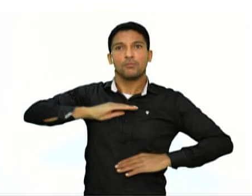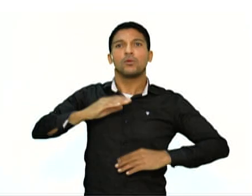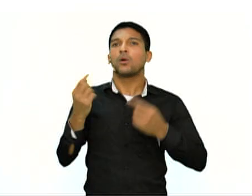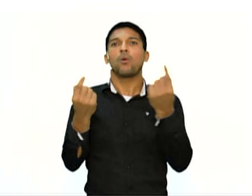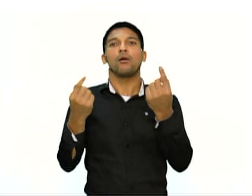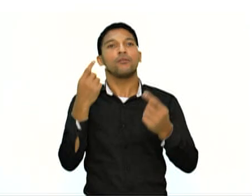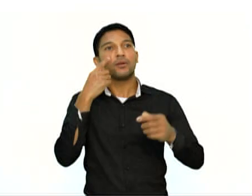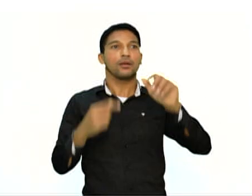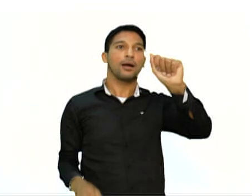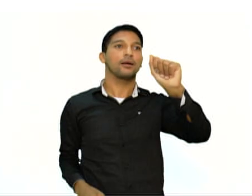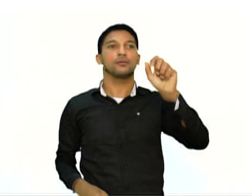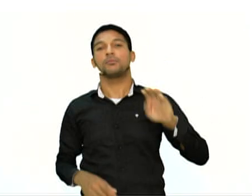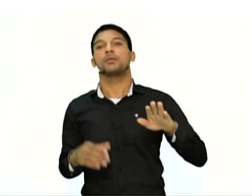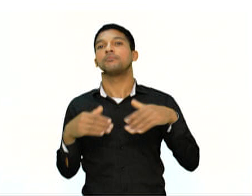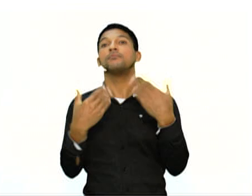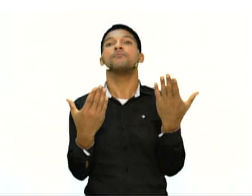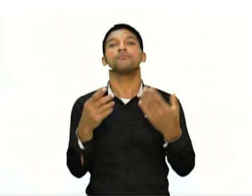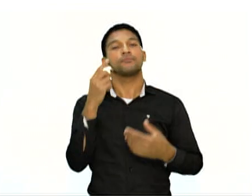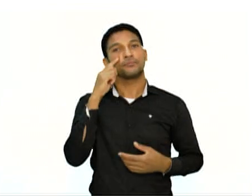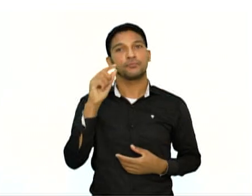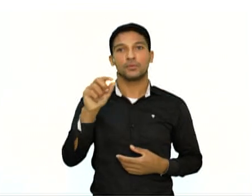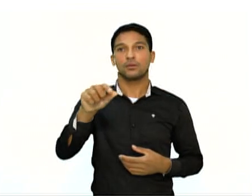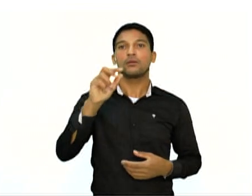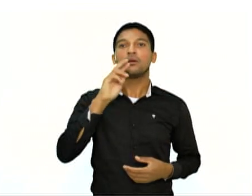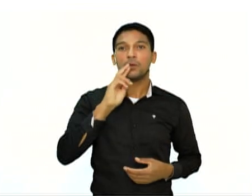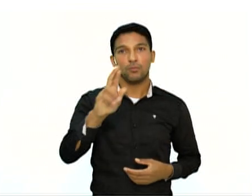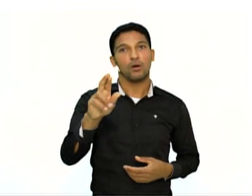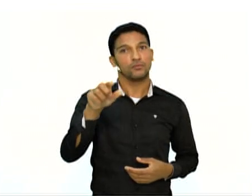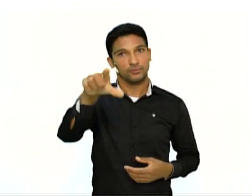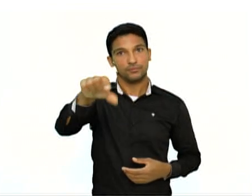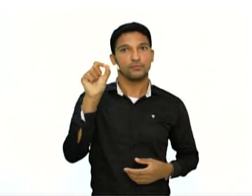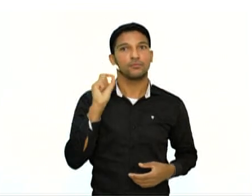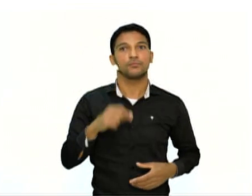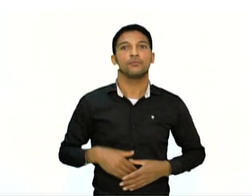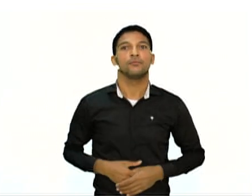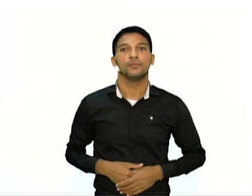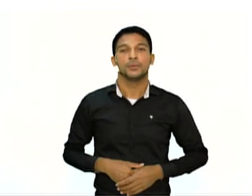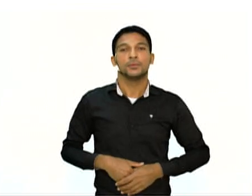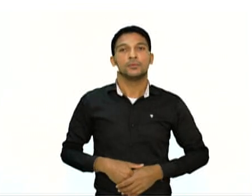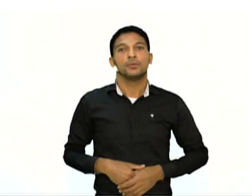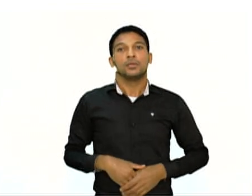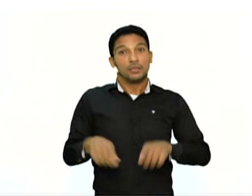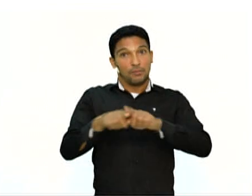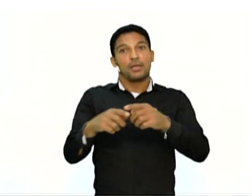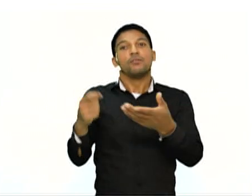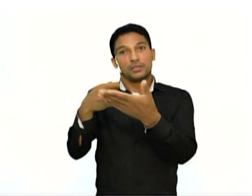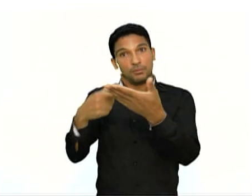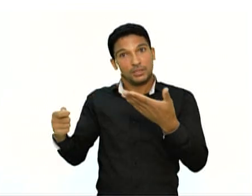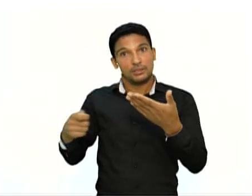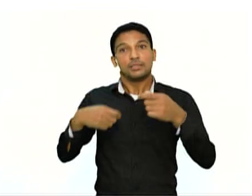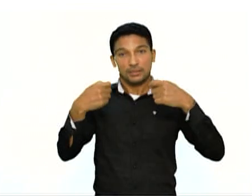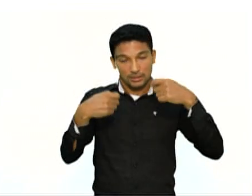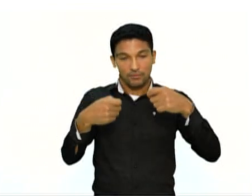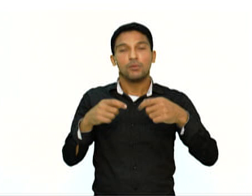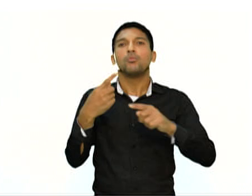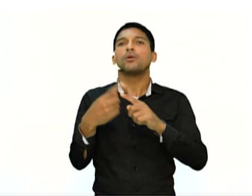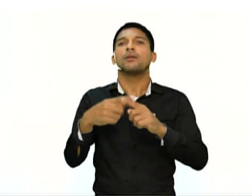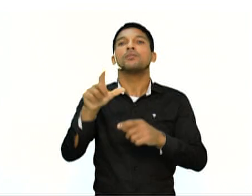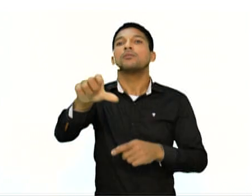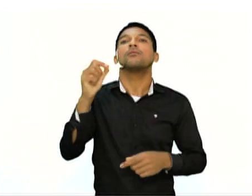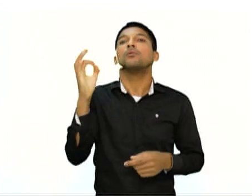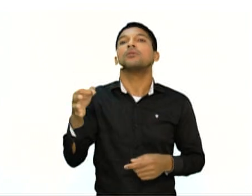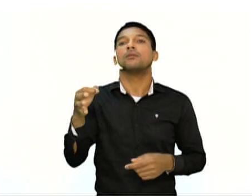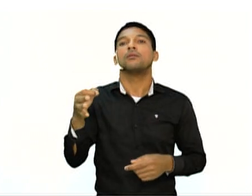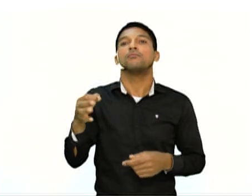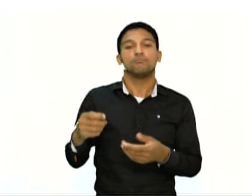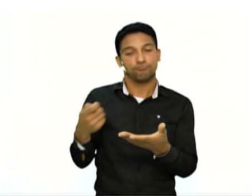B, a similaridade das pessoas. Então marque a alternativa correta, escreva por que essa alternativa é correta e dentro de